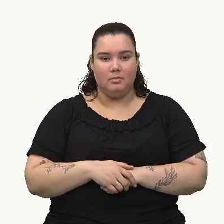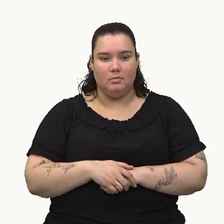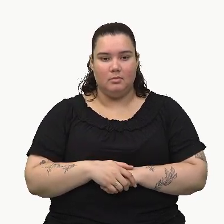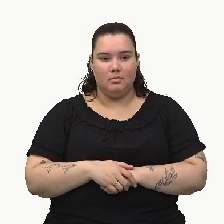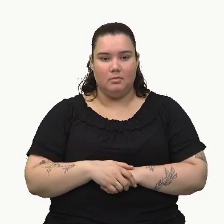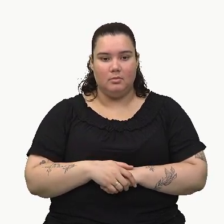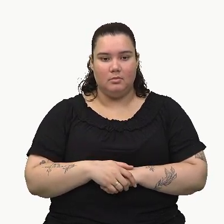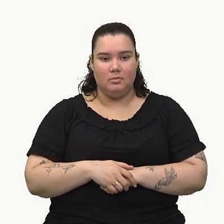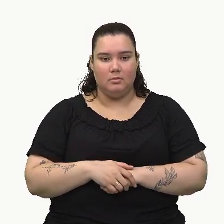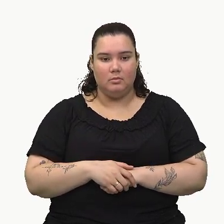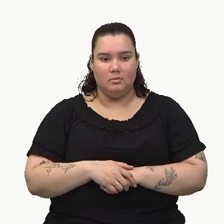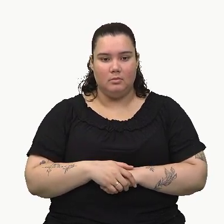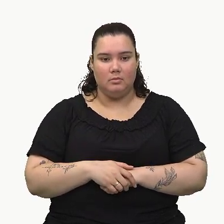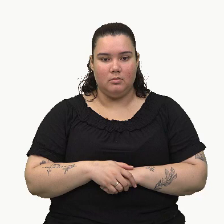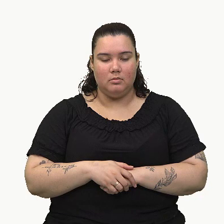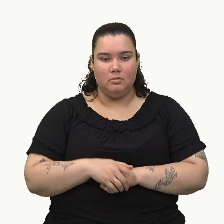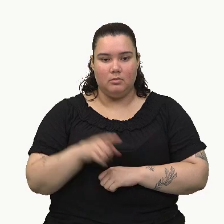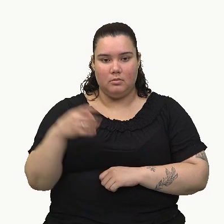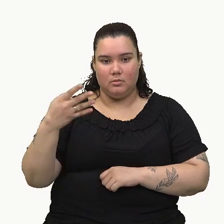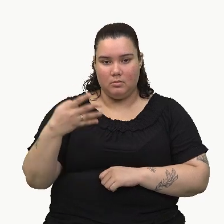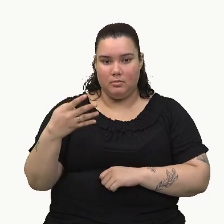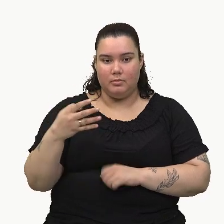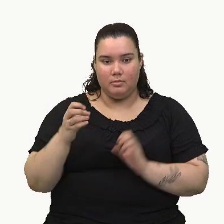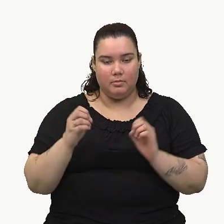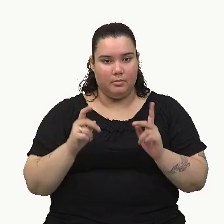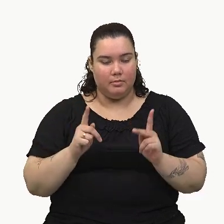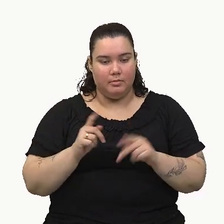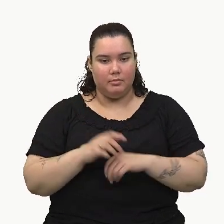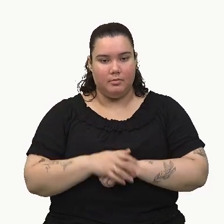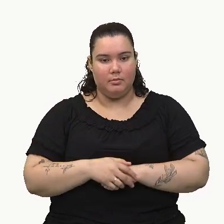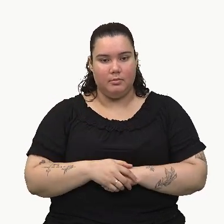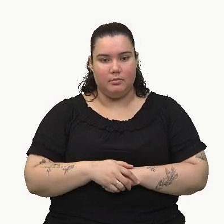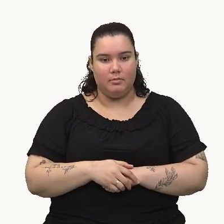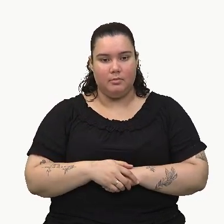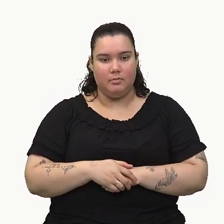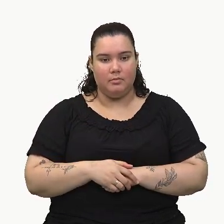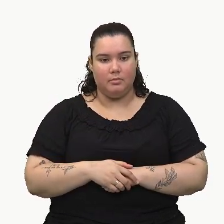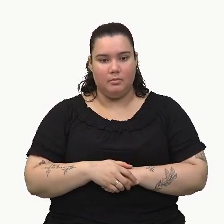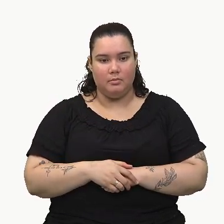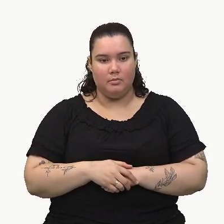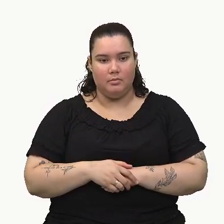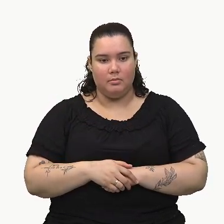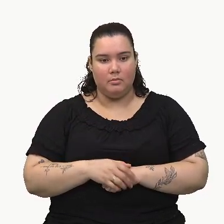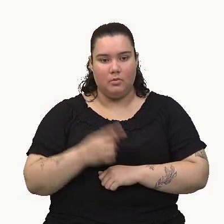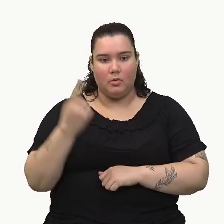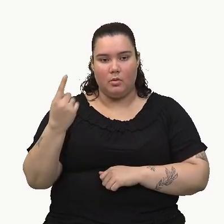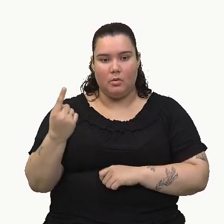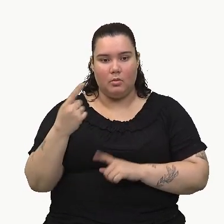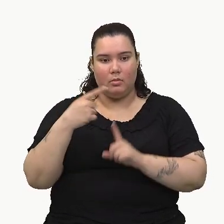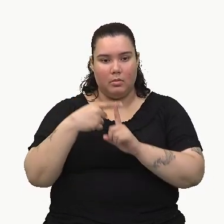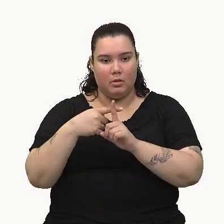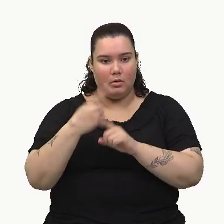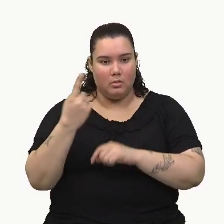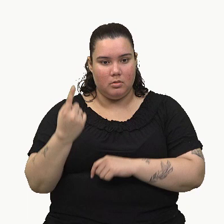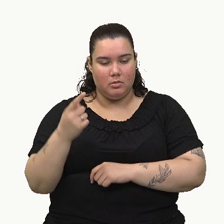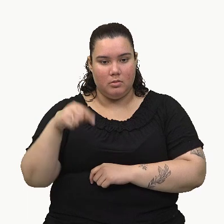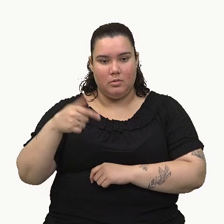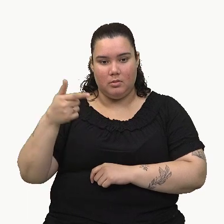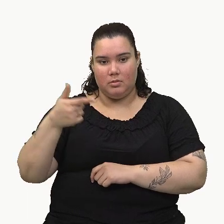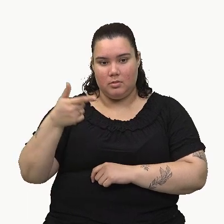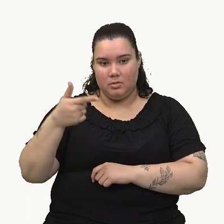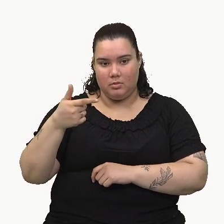Um mais 3 aqui é 4, beleza. Aqui da próxima letra, ó. 1 mais 1 aqui é 2.